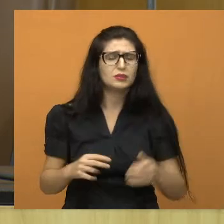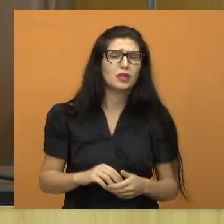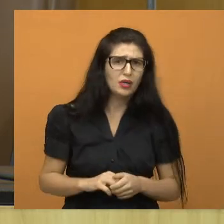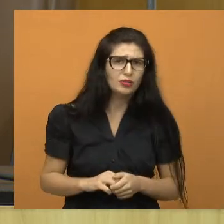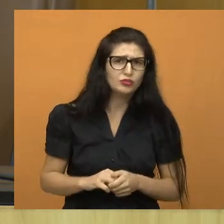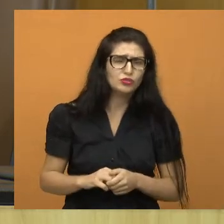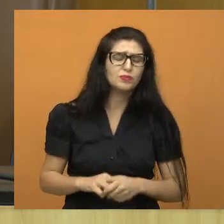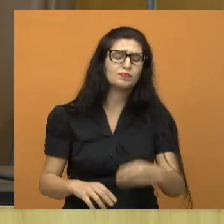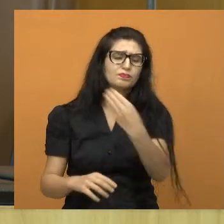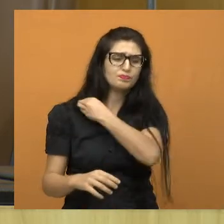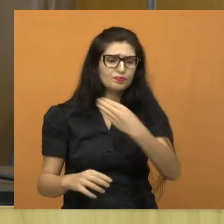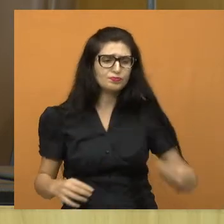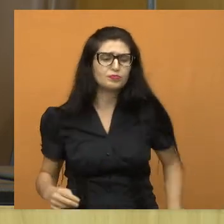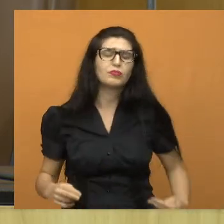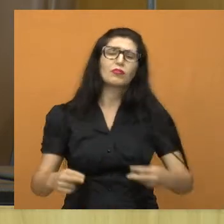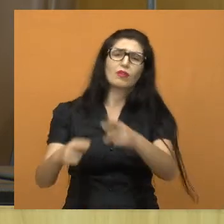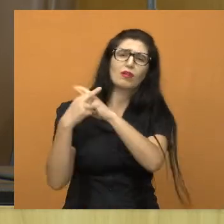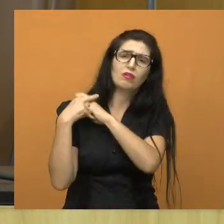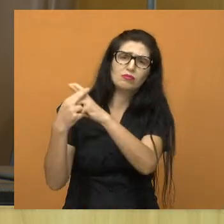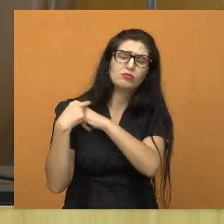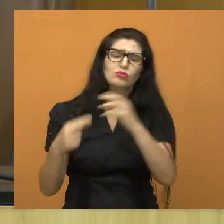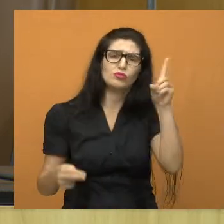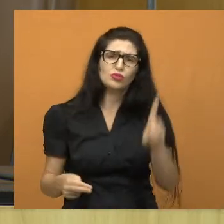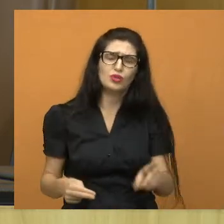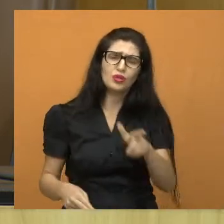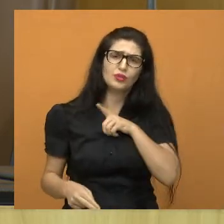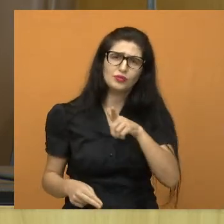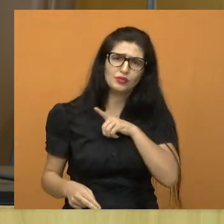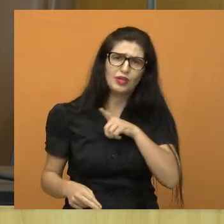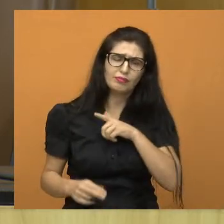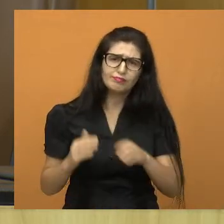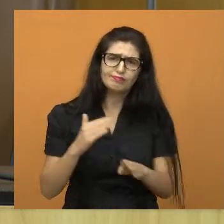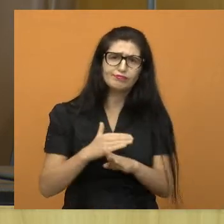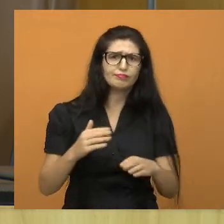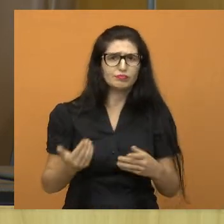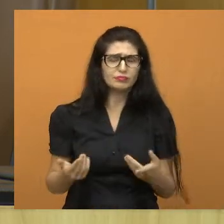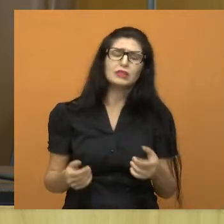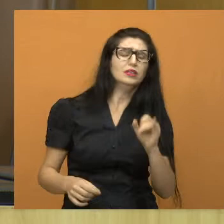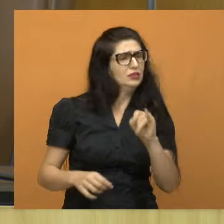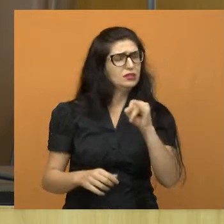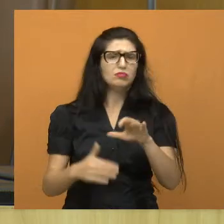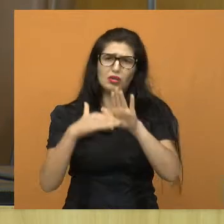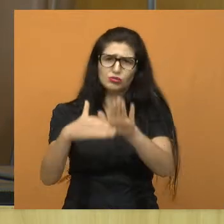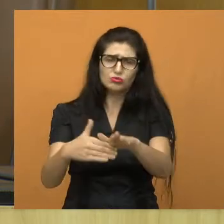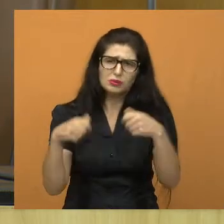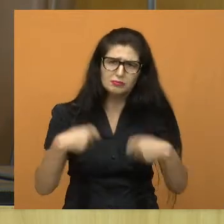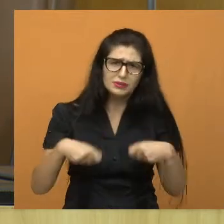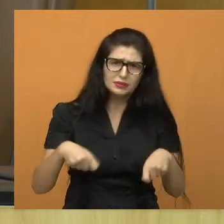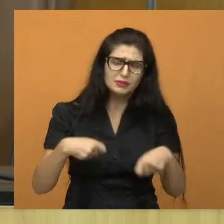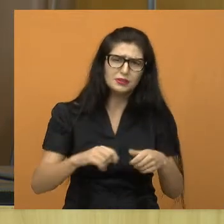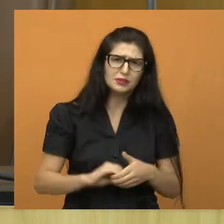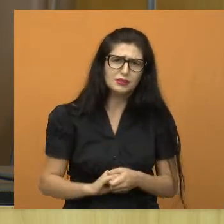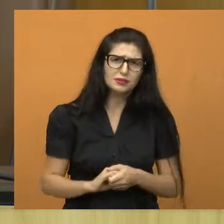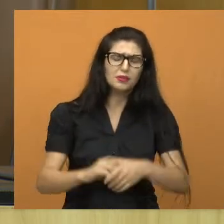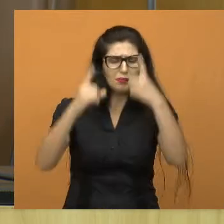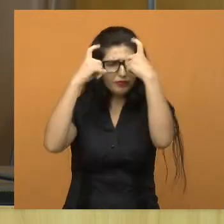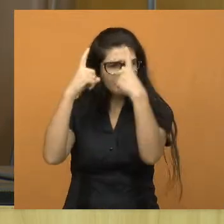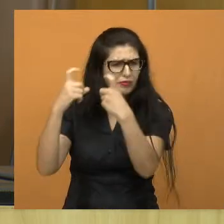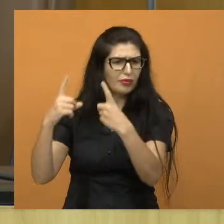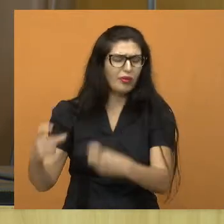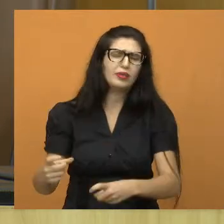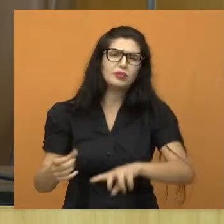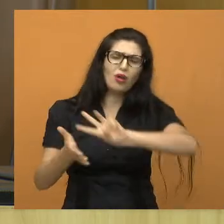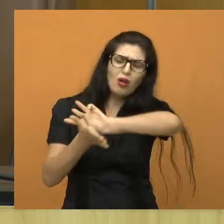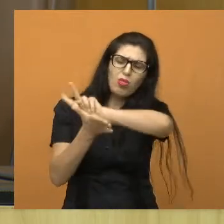como corresponsabilidade a garantia do direito dessas pessoas. Tratar sobre a violência, discorrer sobre vários temas e